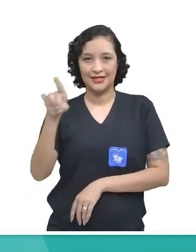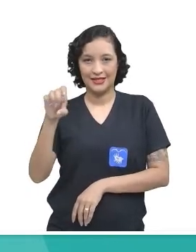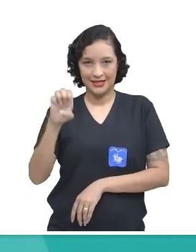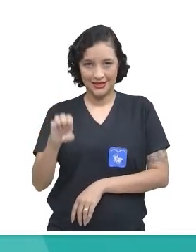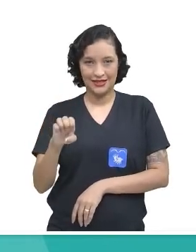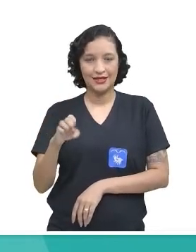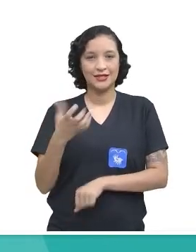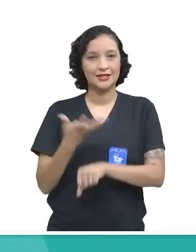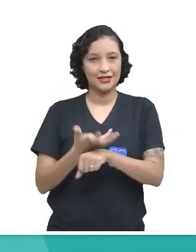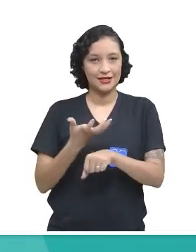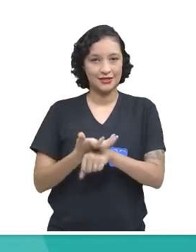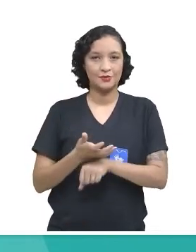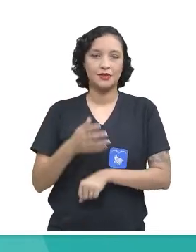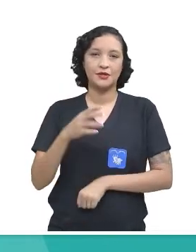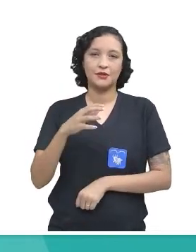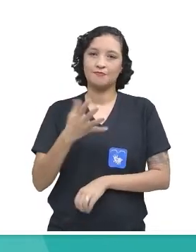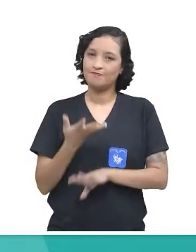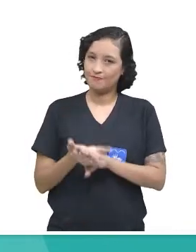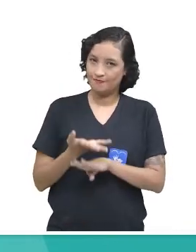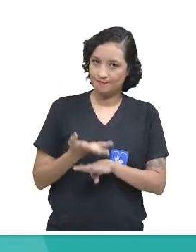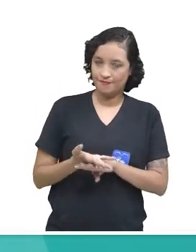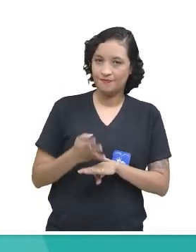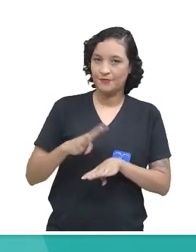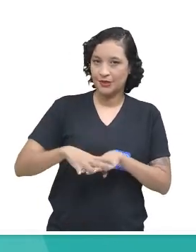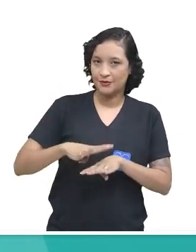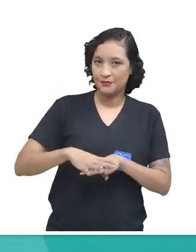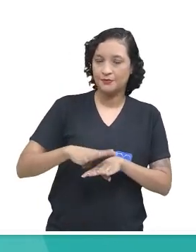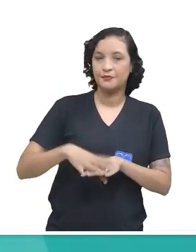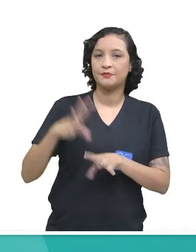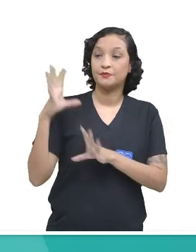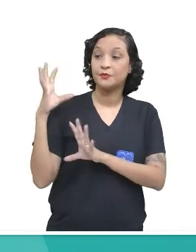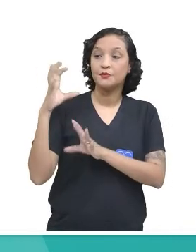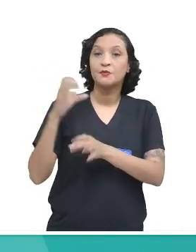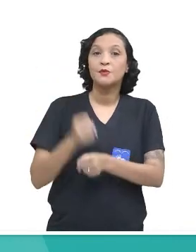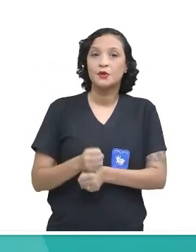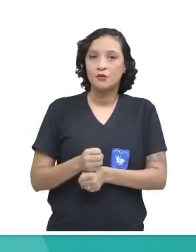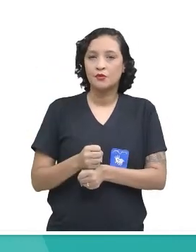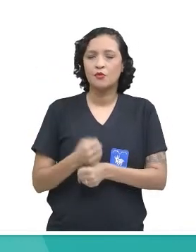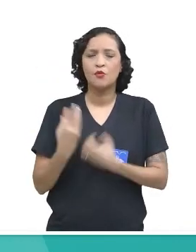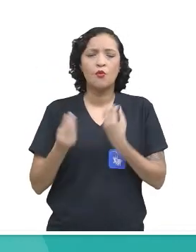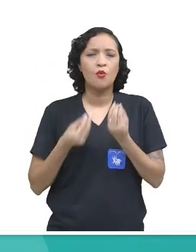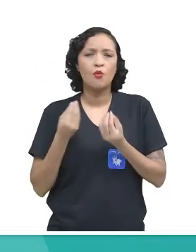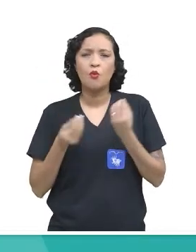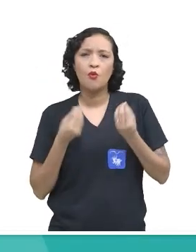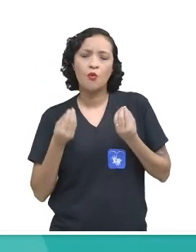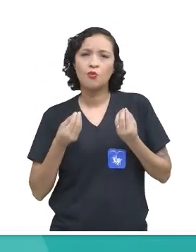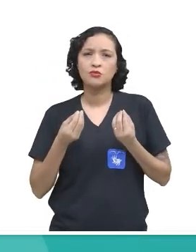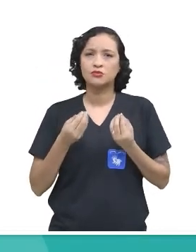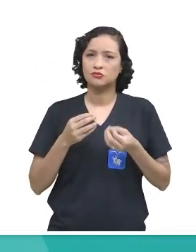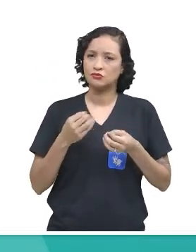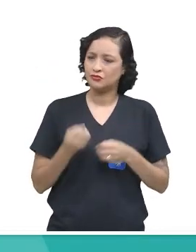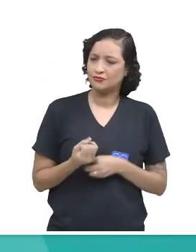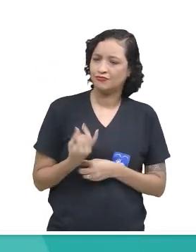professora de vocês, e ela vai fazer o cálculo, explicar como é que se mede essa